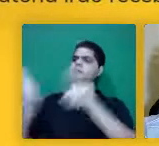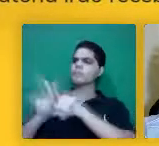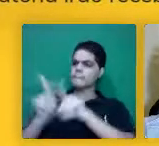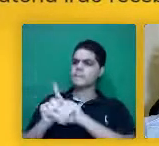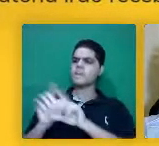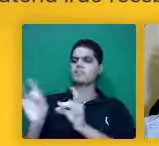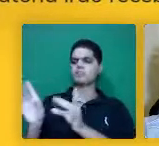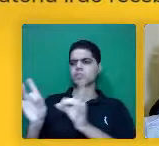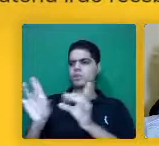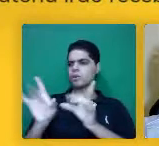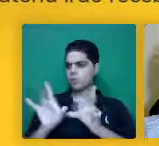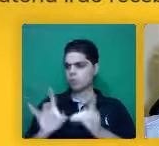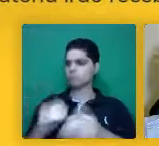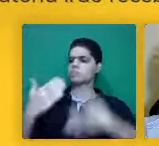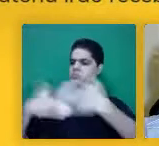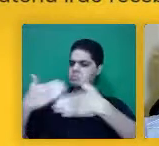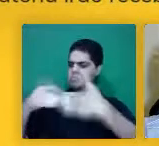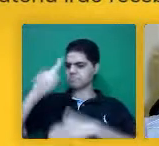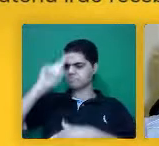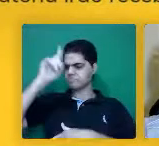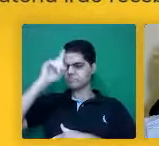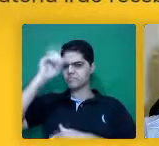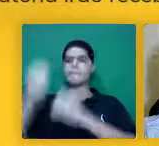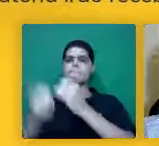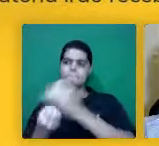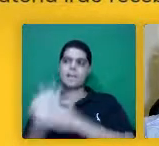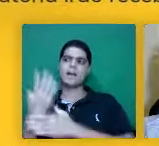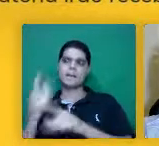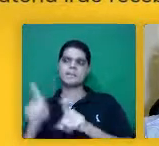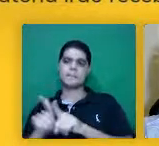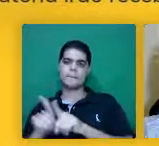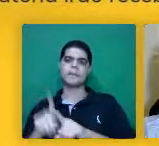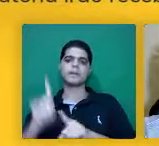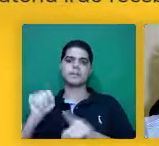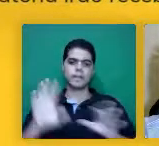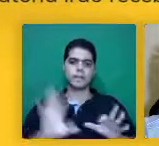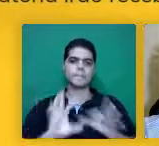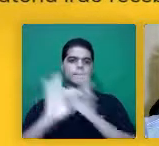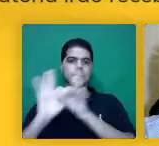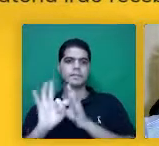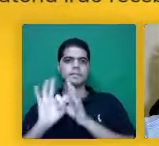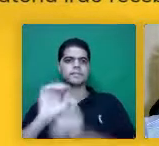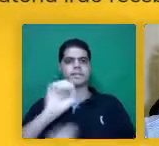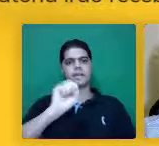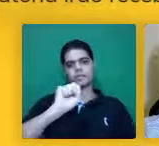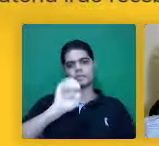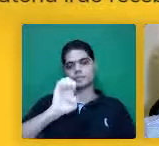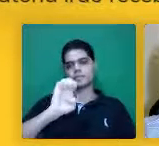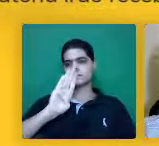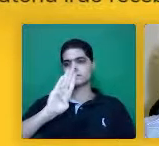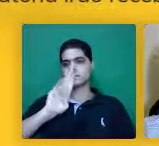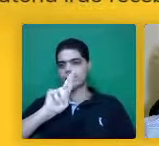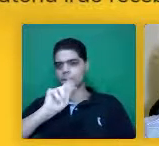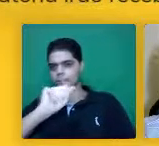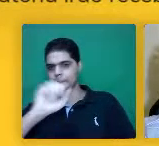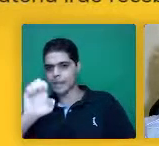essa sua ideia. Então, a gente tem aí o nosso parceiro, que é o Sebrae, com o programa Startup